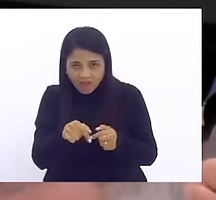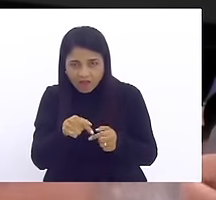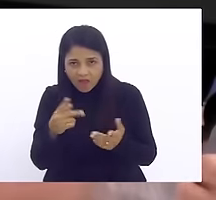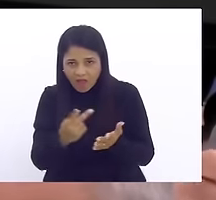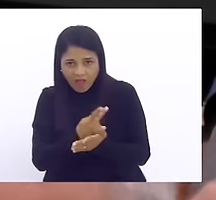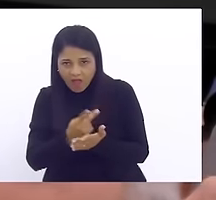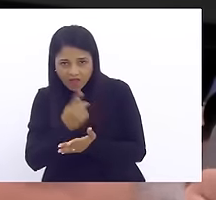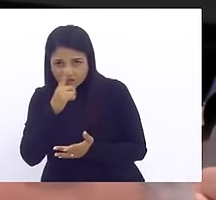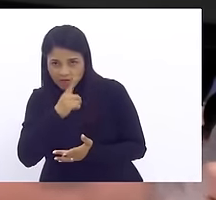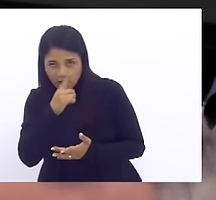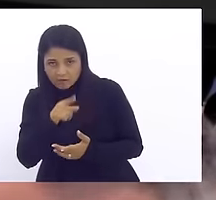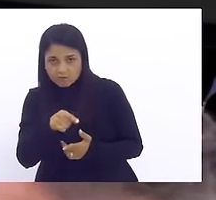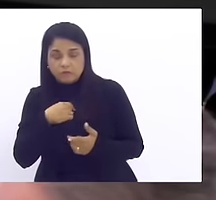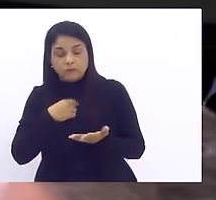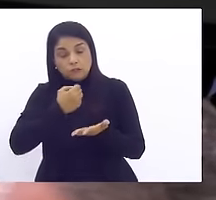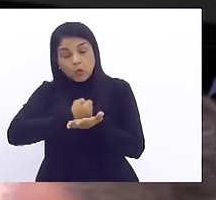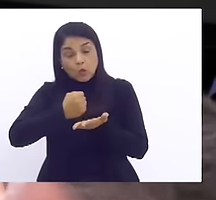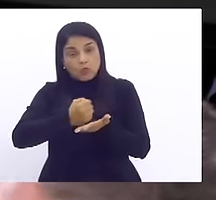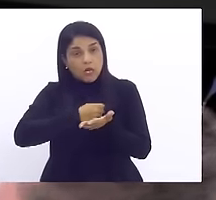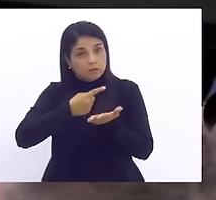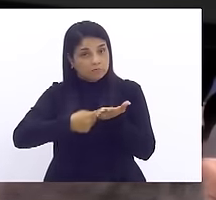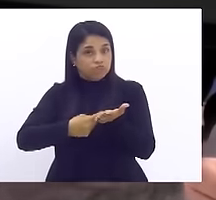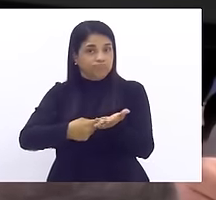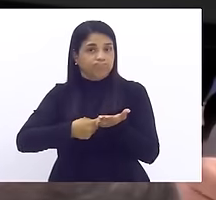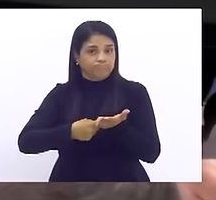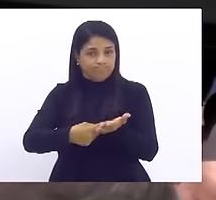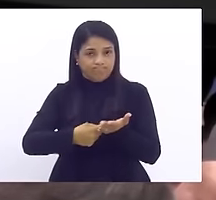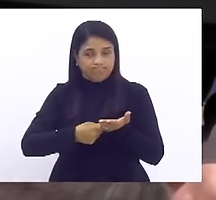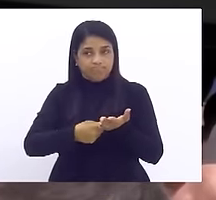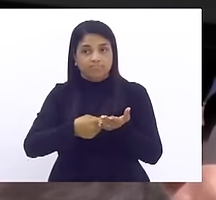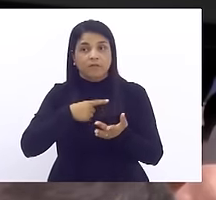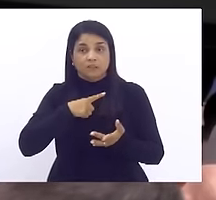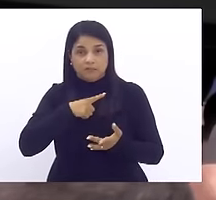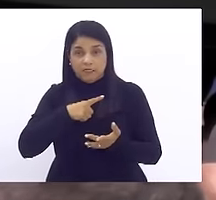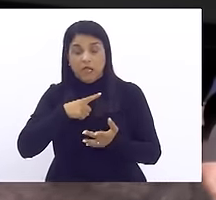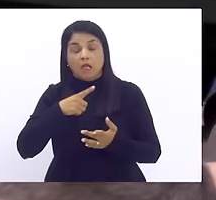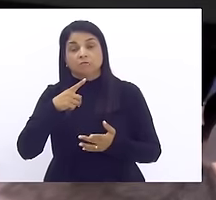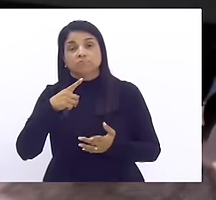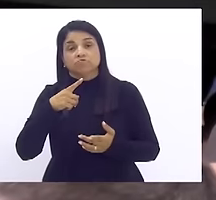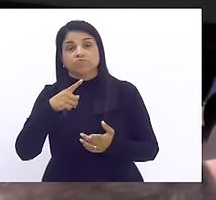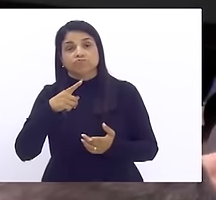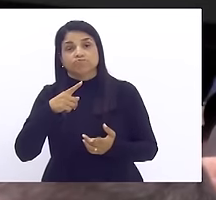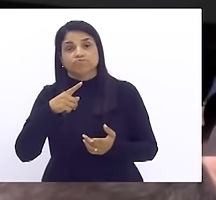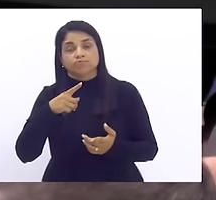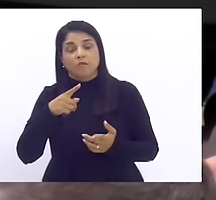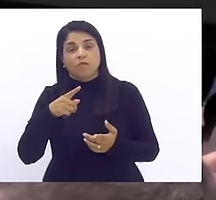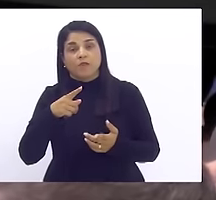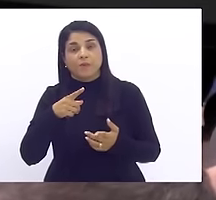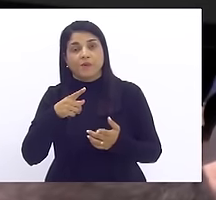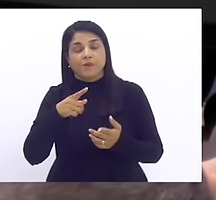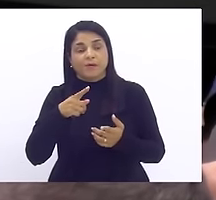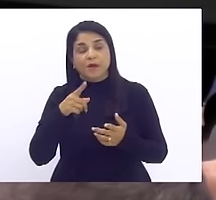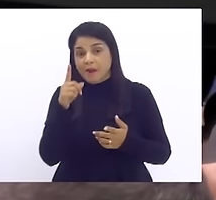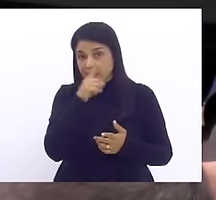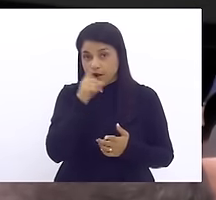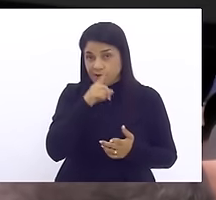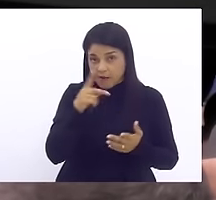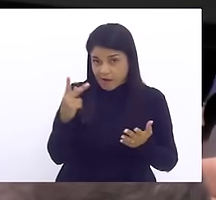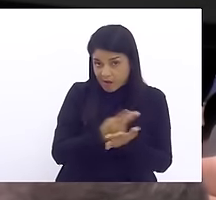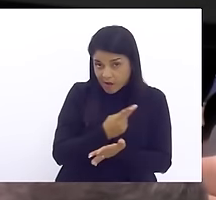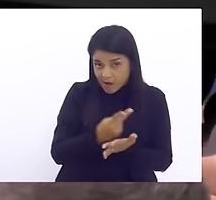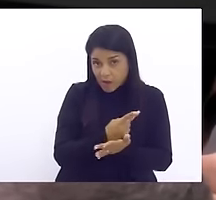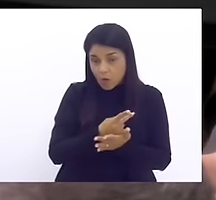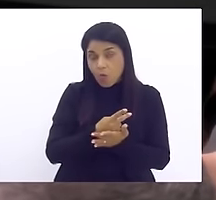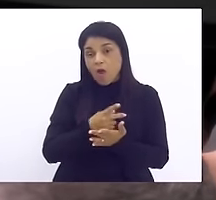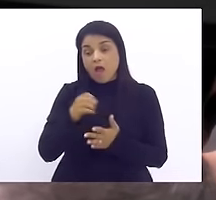comprimento do contrato e do termo de referência quando a irregularidade a empresa é notificada para cumprir aí